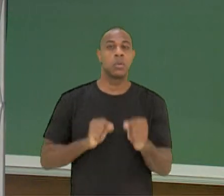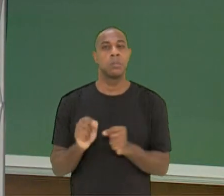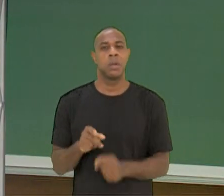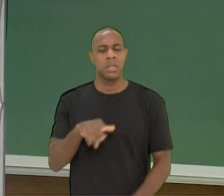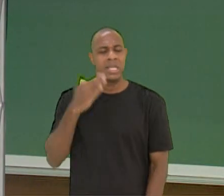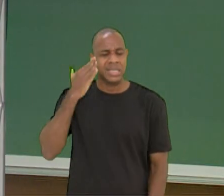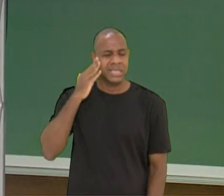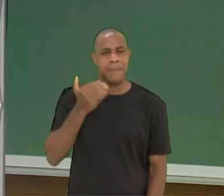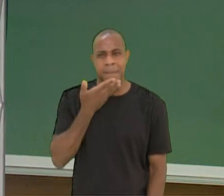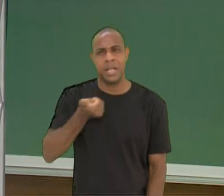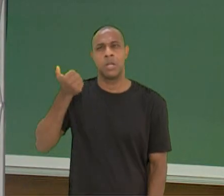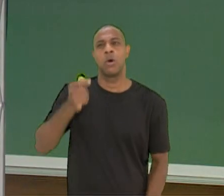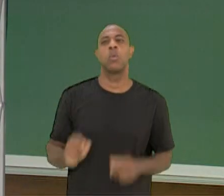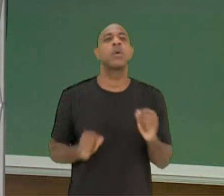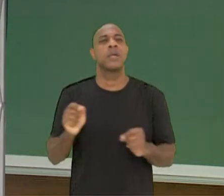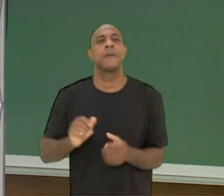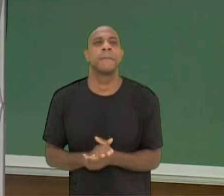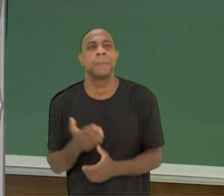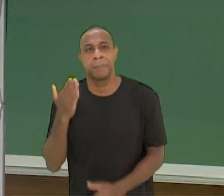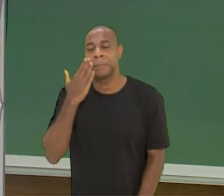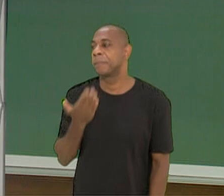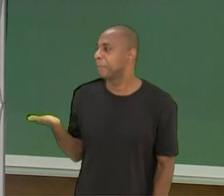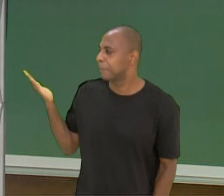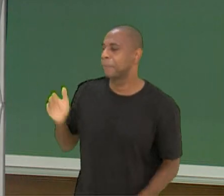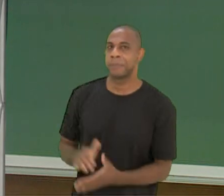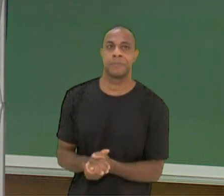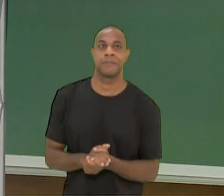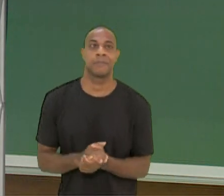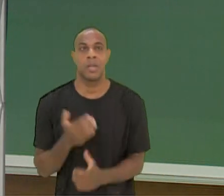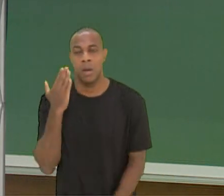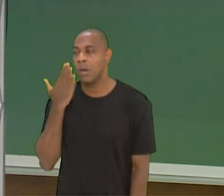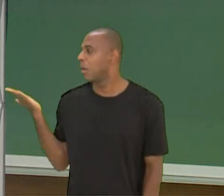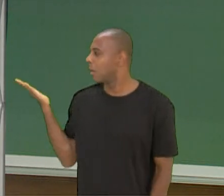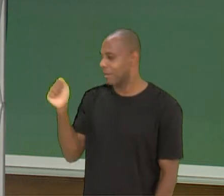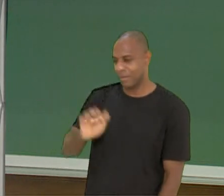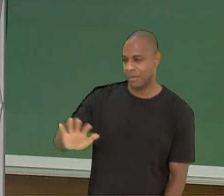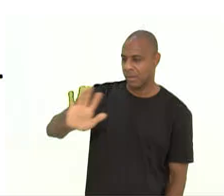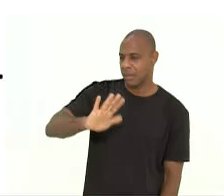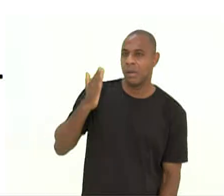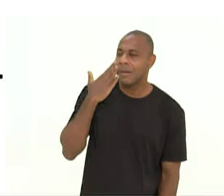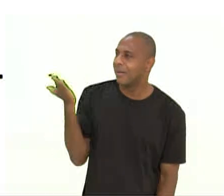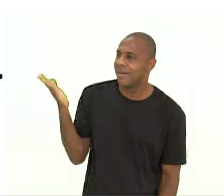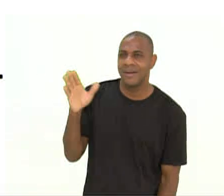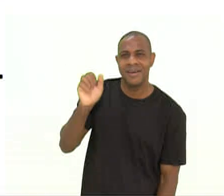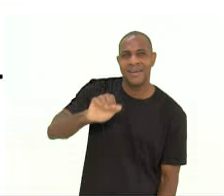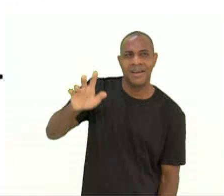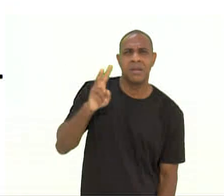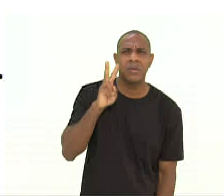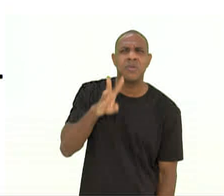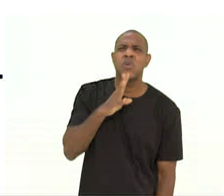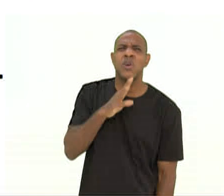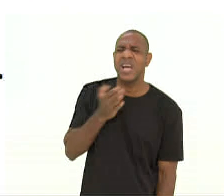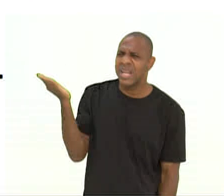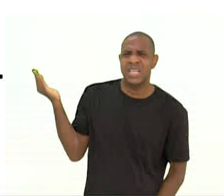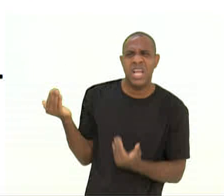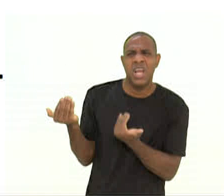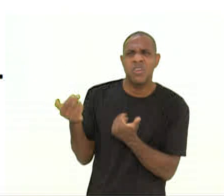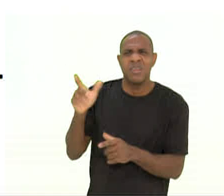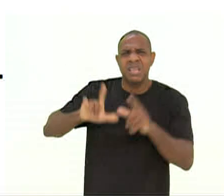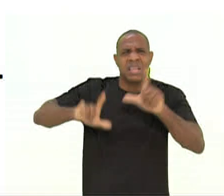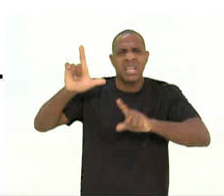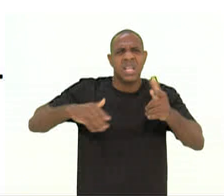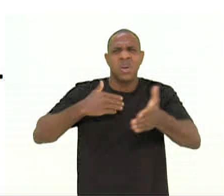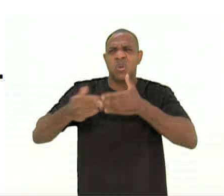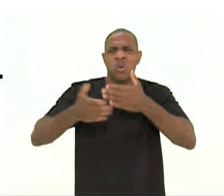entender um pouco melhor a aula de hoje, dê uma boa olhada nessa imagem na sua tela. Você já viu essa jovem na TV ou em